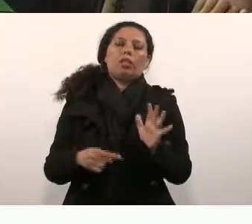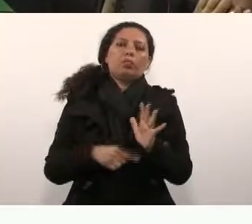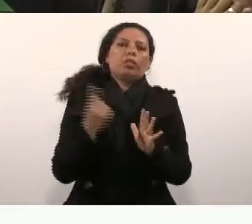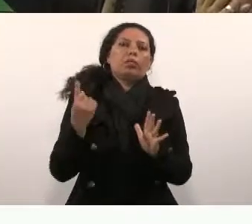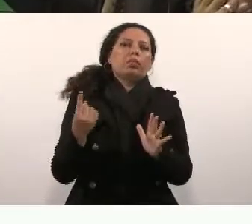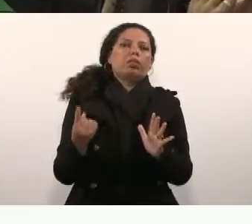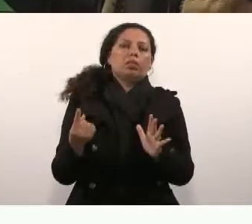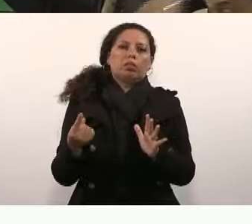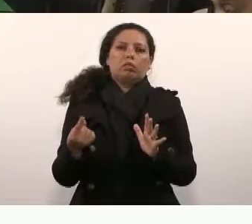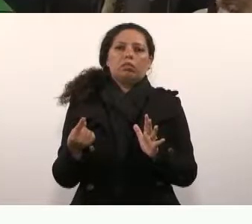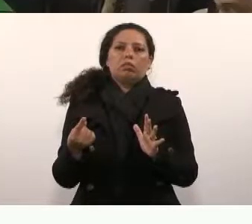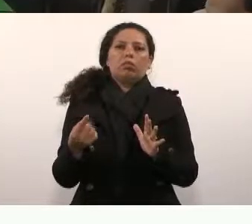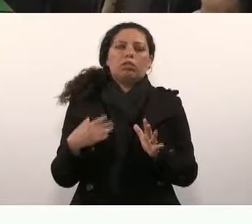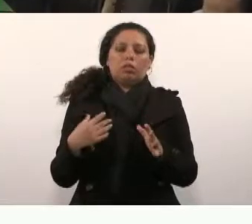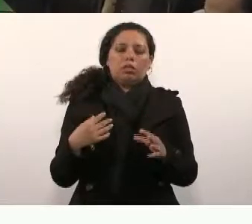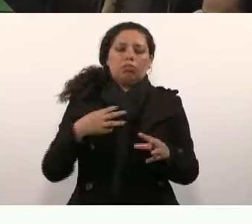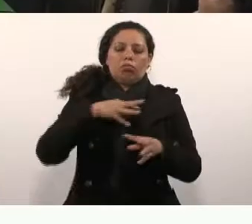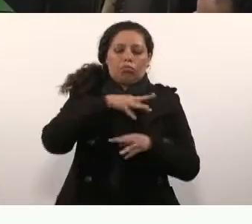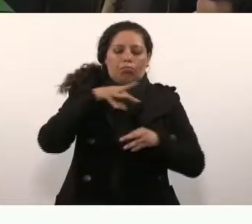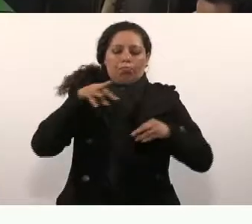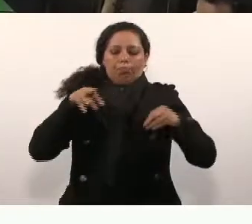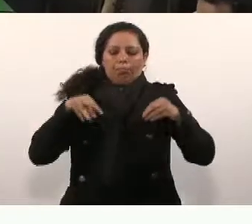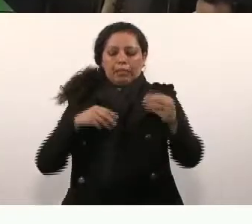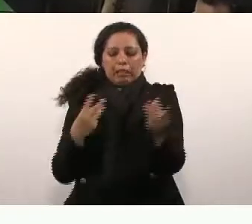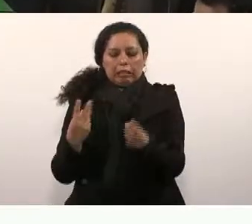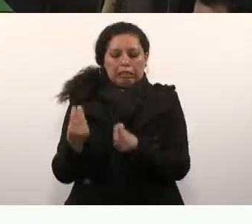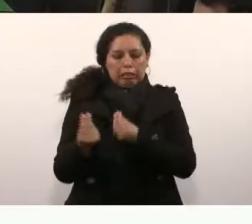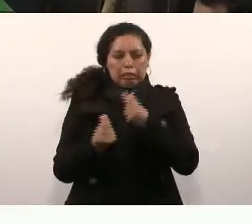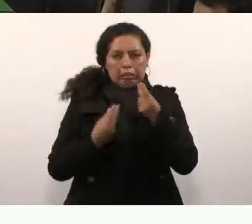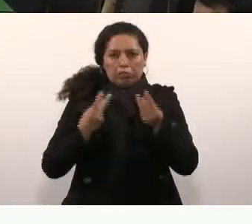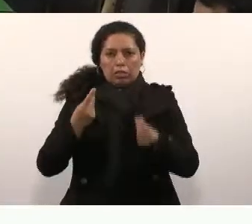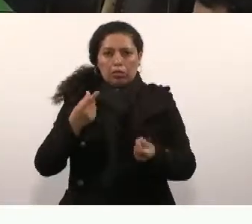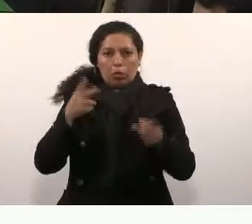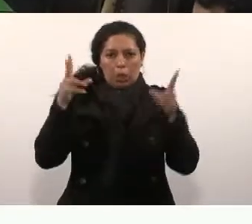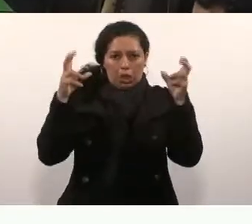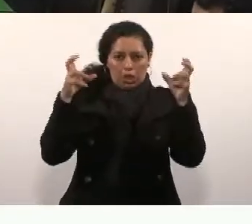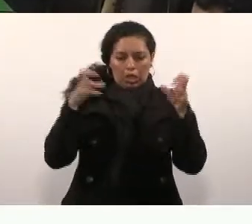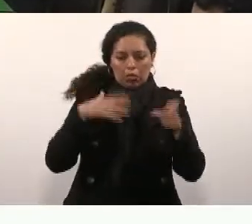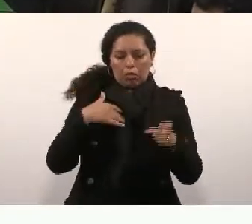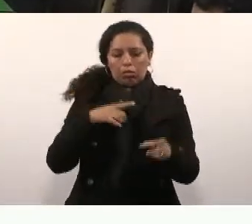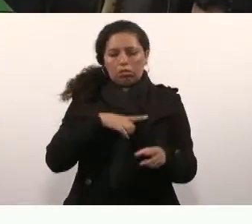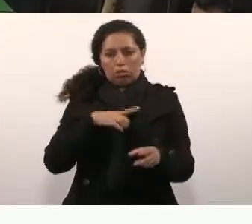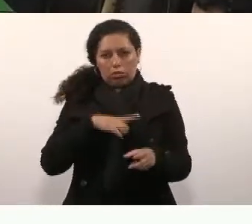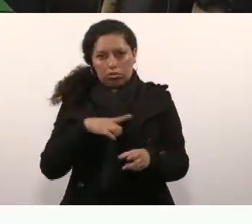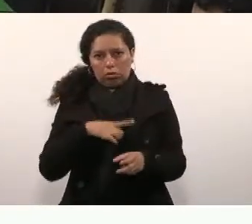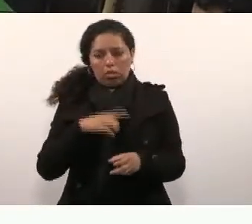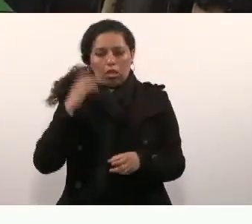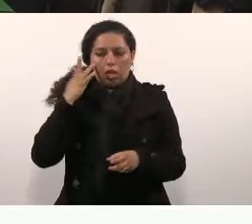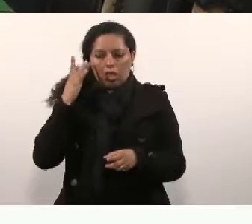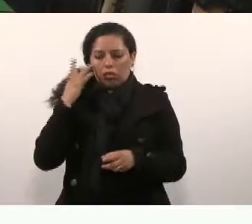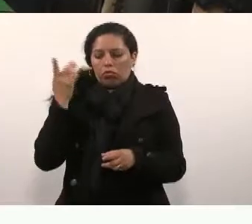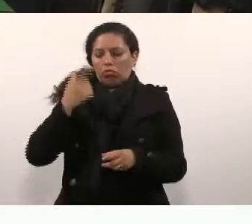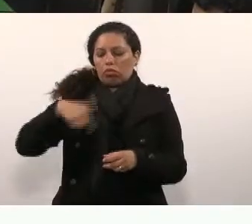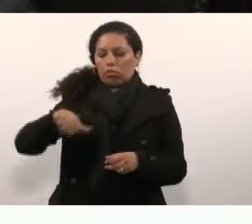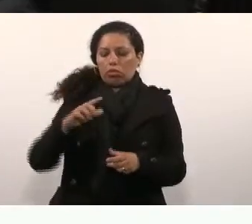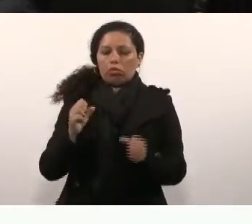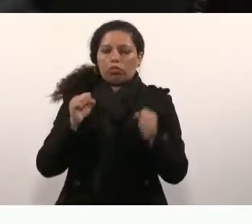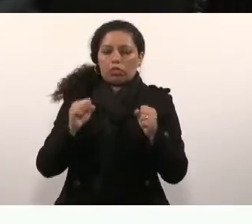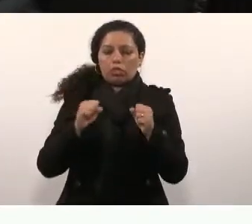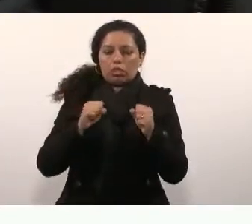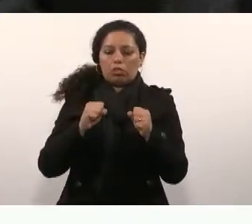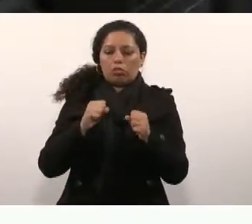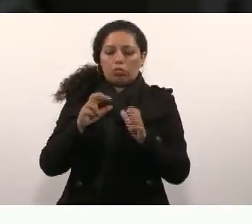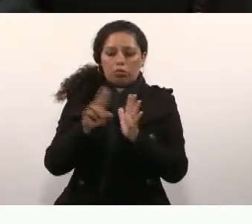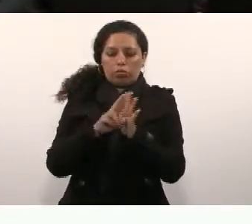Primeiro, tenho total empatia com o tema e com as discussões que são feitas, muito pertinentes a respeito disso. Acho que a gente já podia fazer agora é aprovar